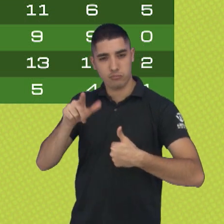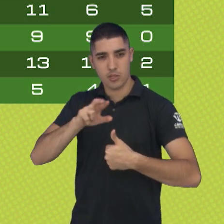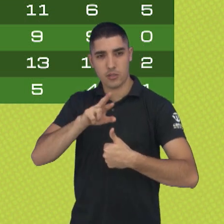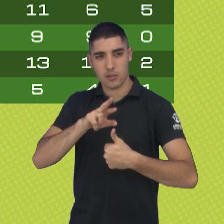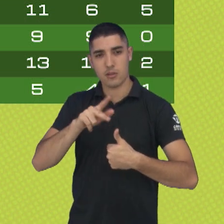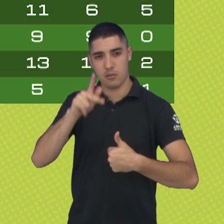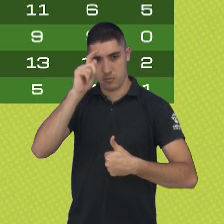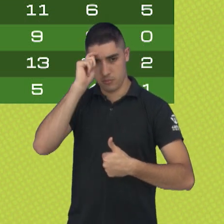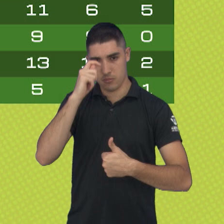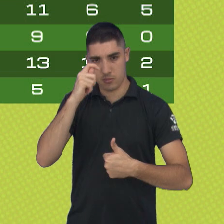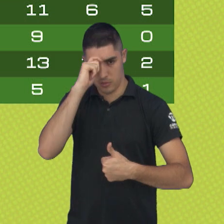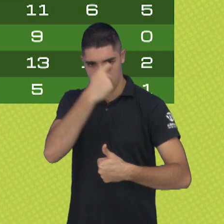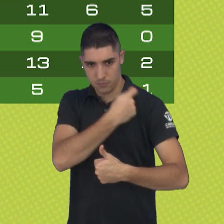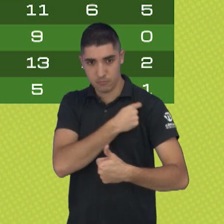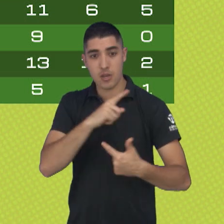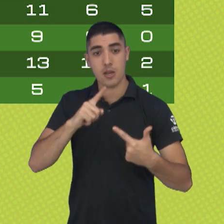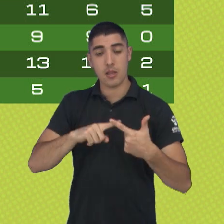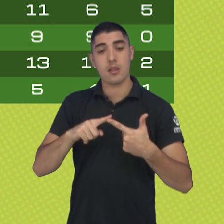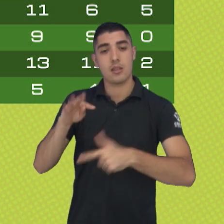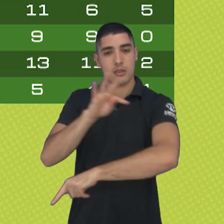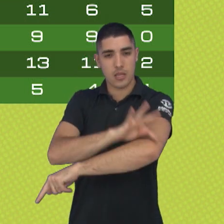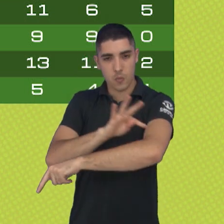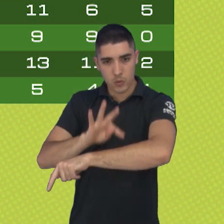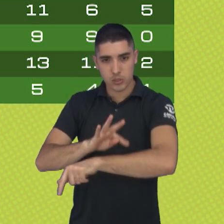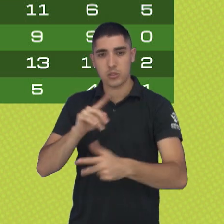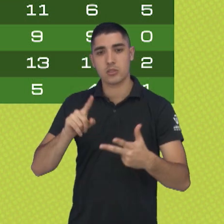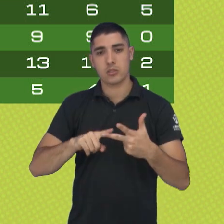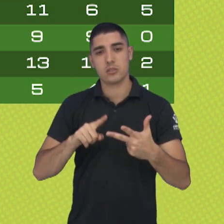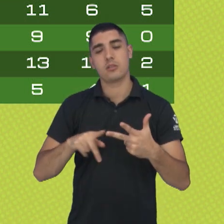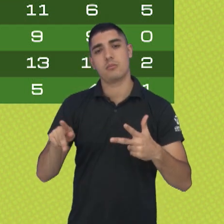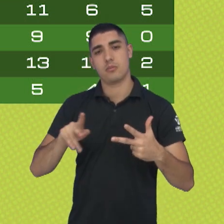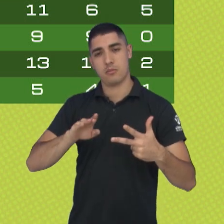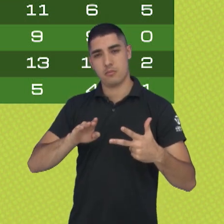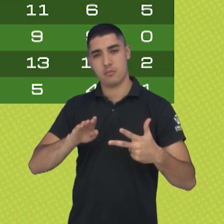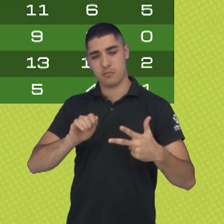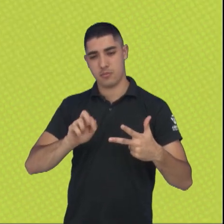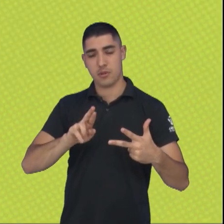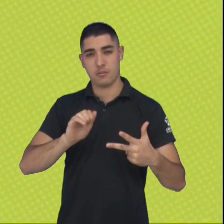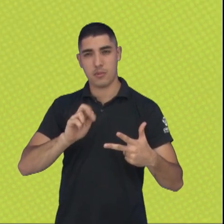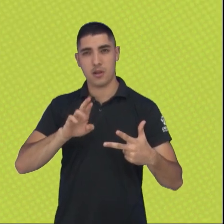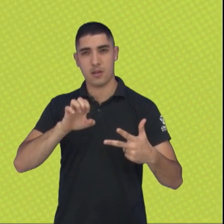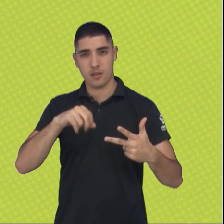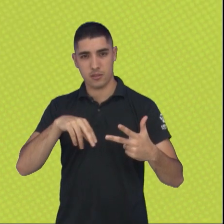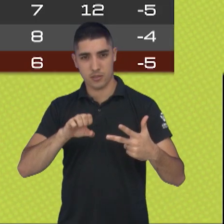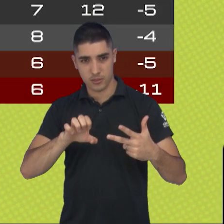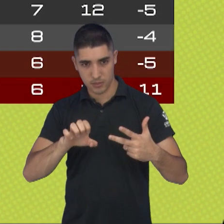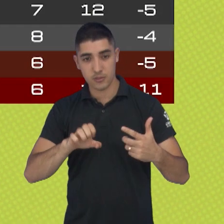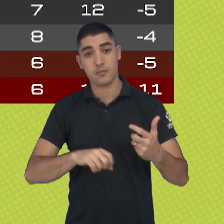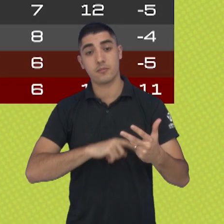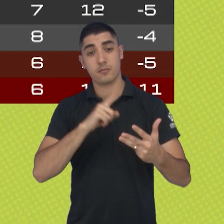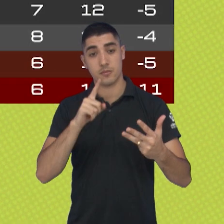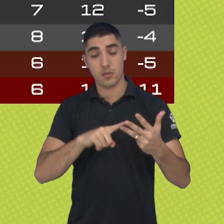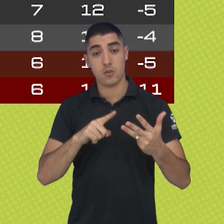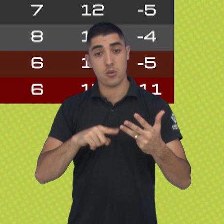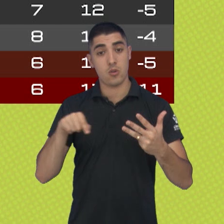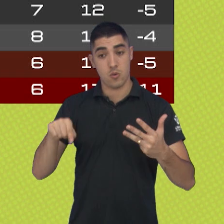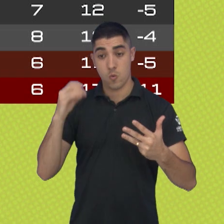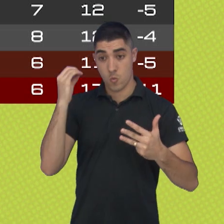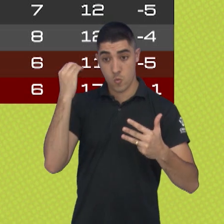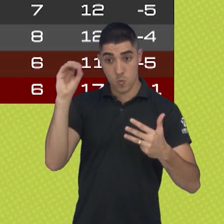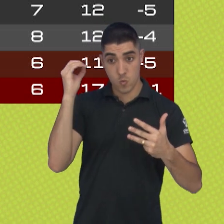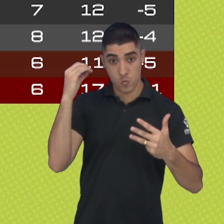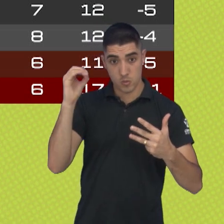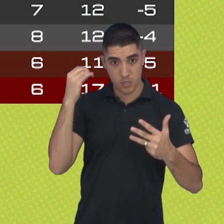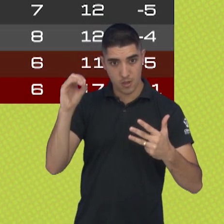time forte aí do interior, União Barbarense, outro time na 8ª posição. Vira pra gente, Matheus, para dar uma olhadinha no outro lado.